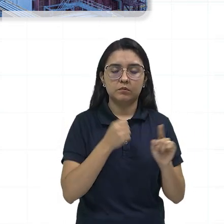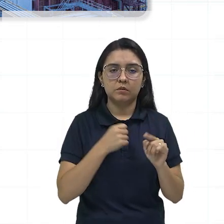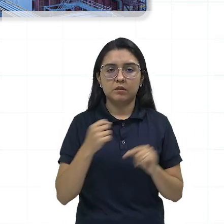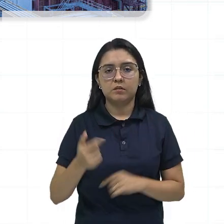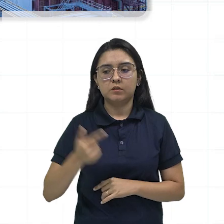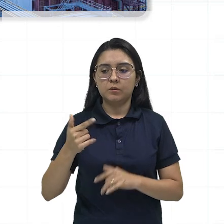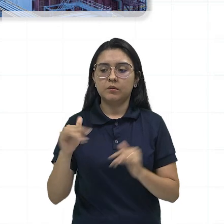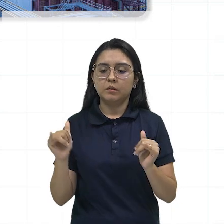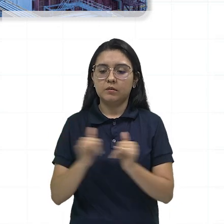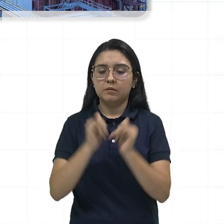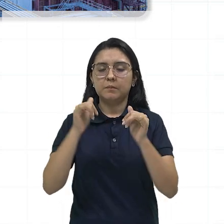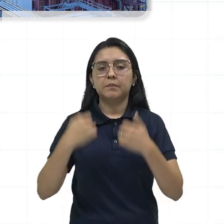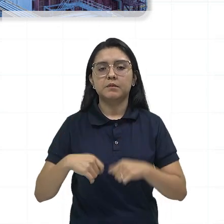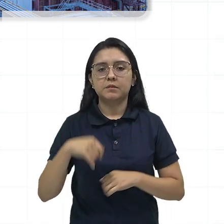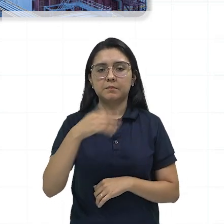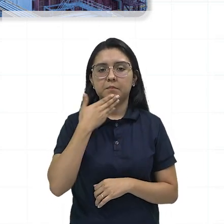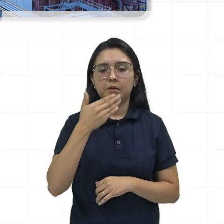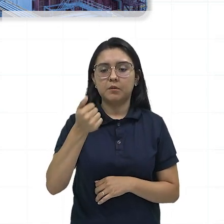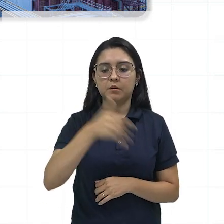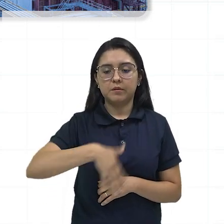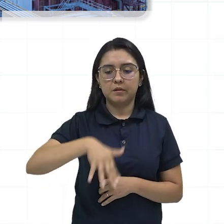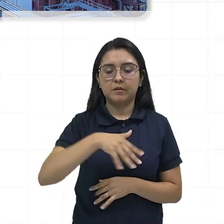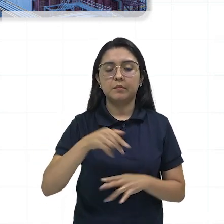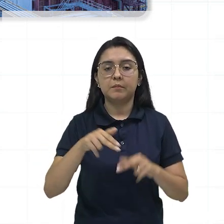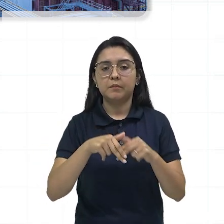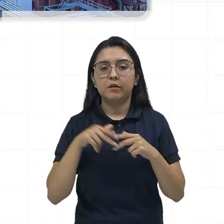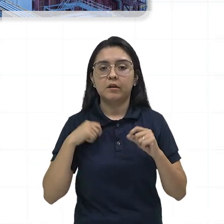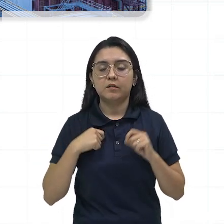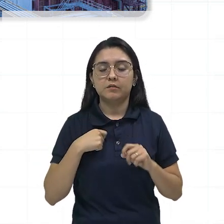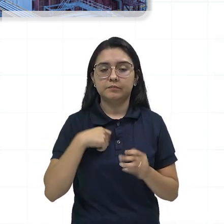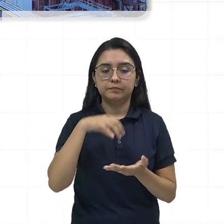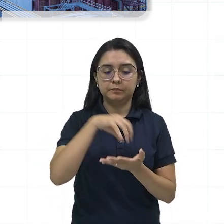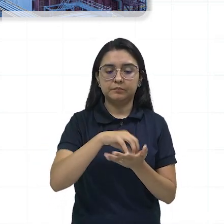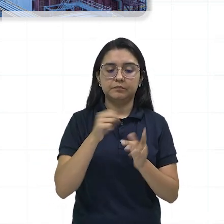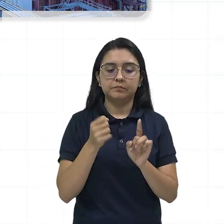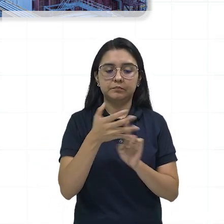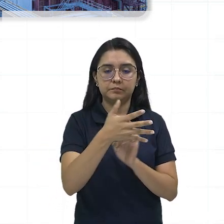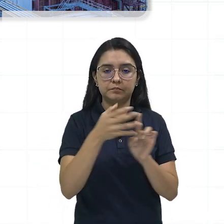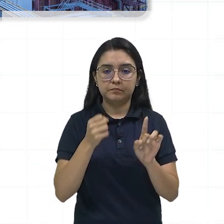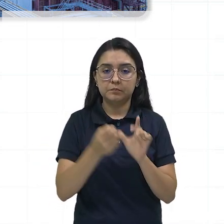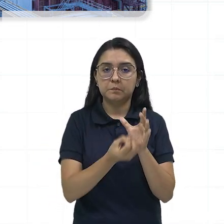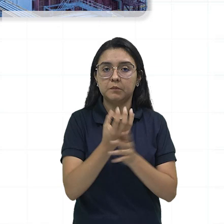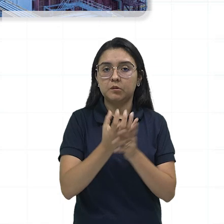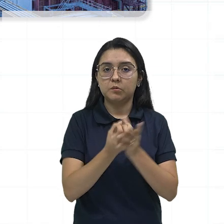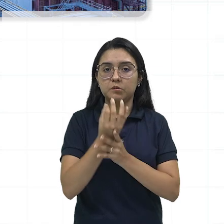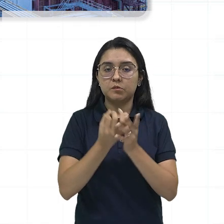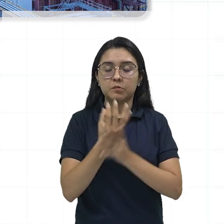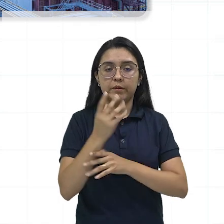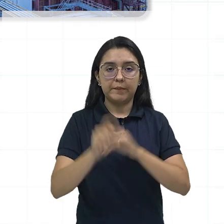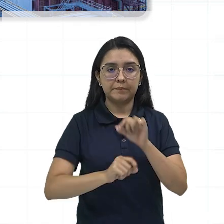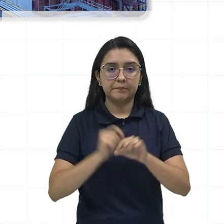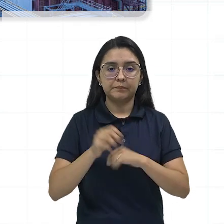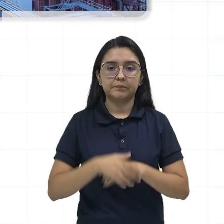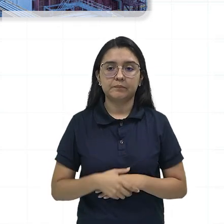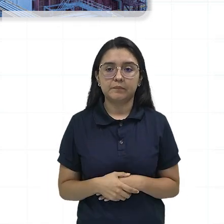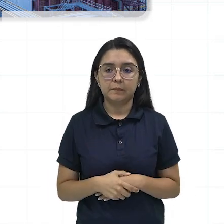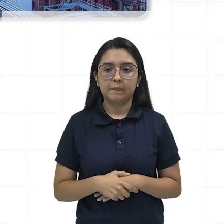melhorar ainda mais neste campo, porque as usinas termoelétricas, gente, elas produzem